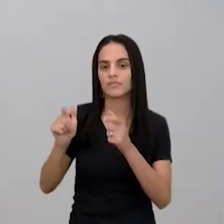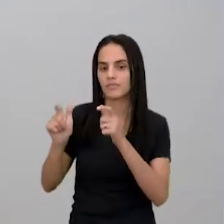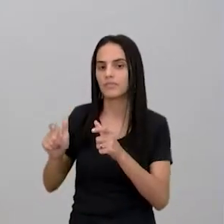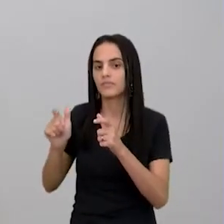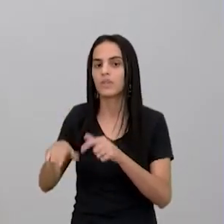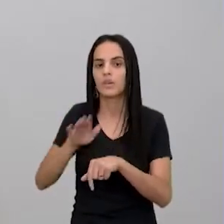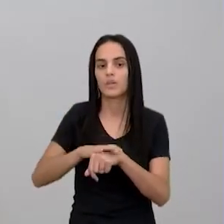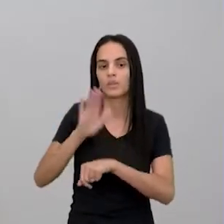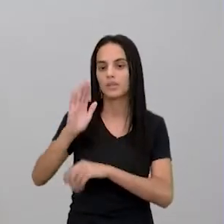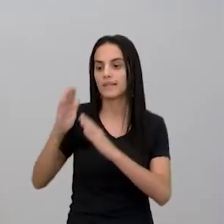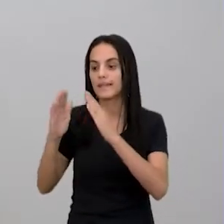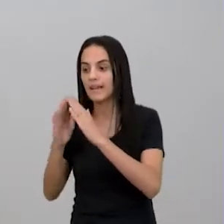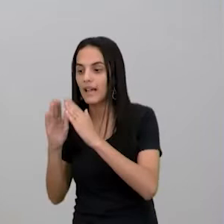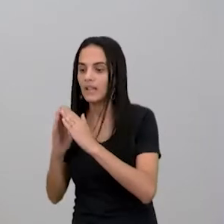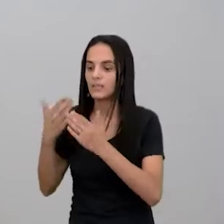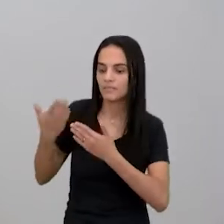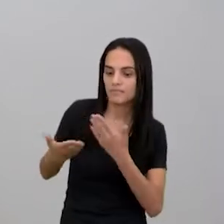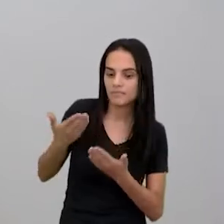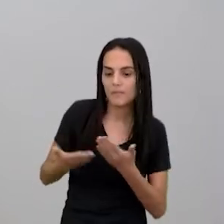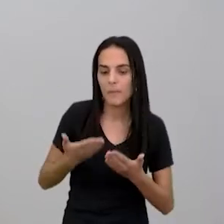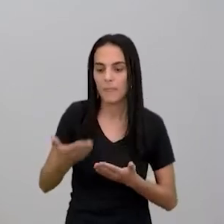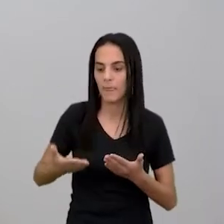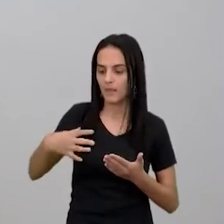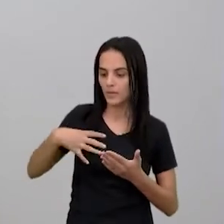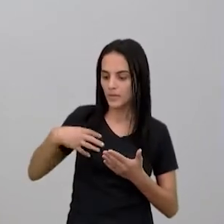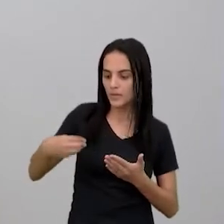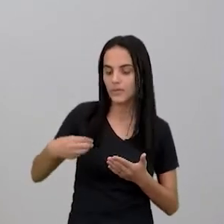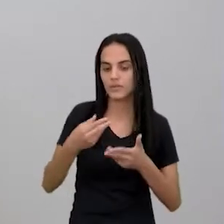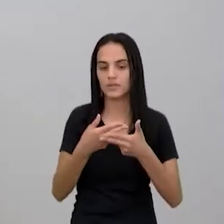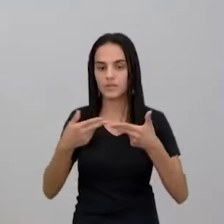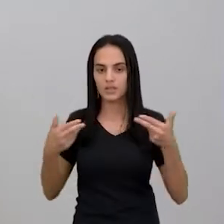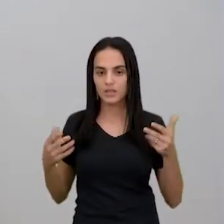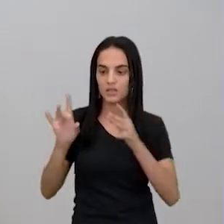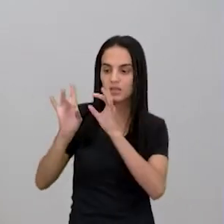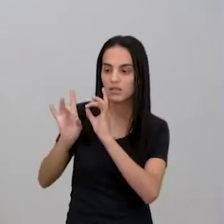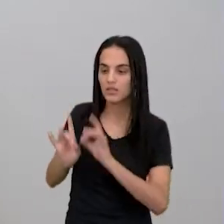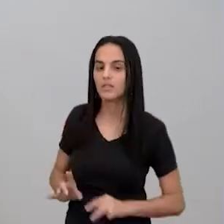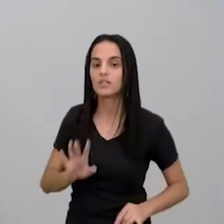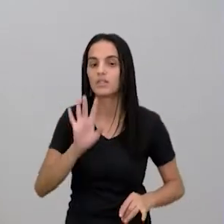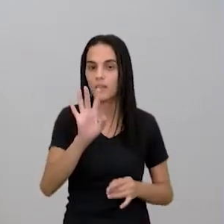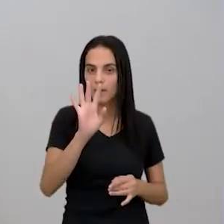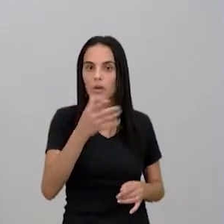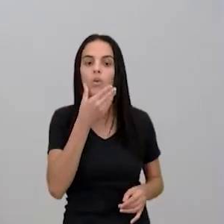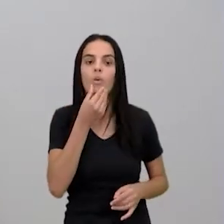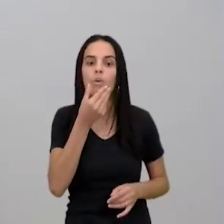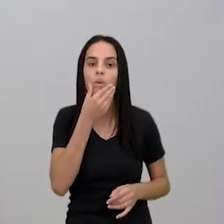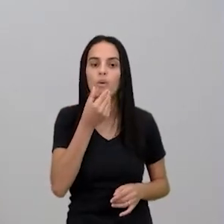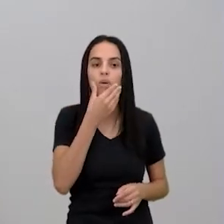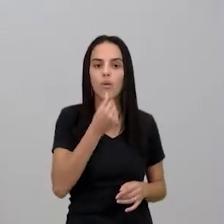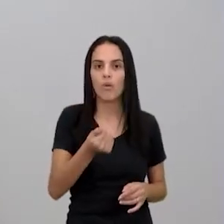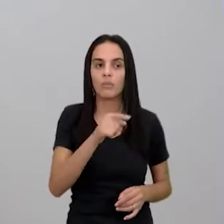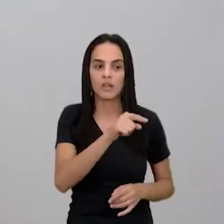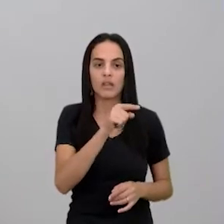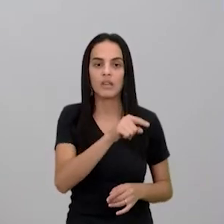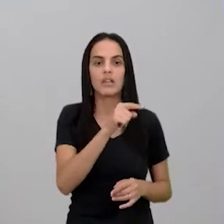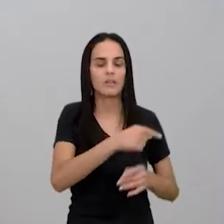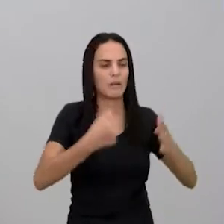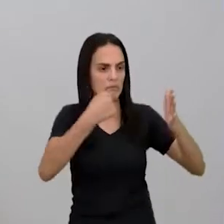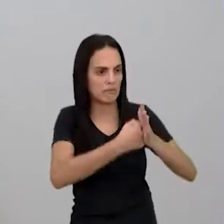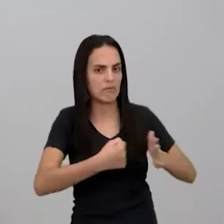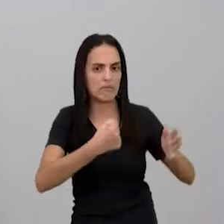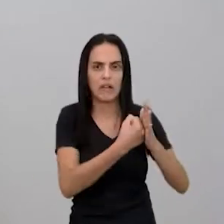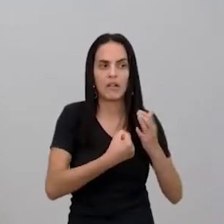contemporânea junto com uma progressão geométrica de natalidade,